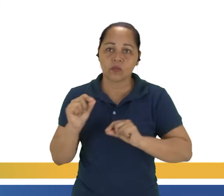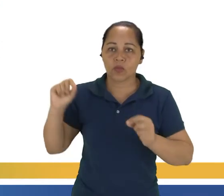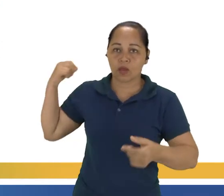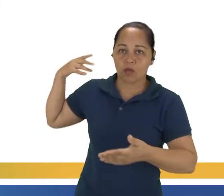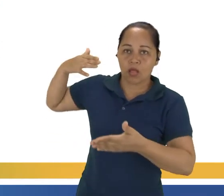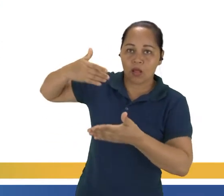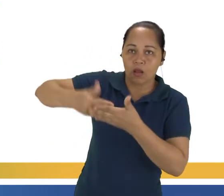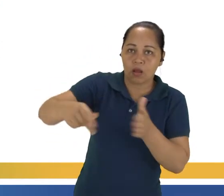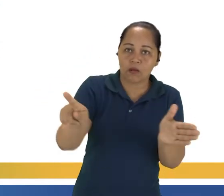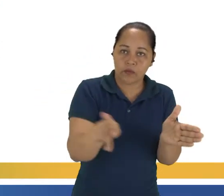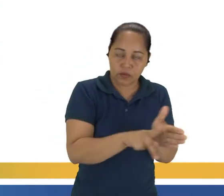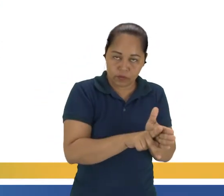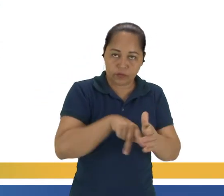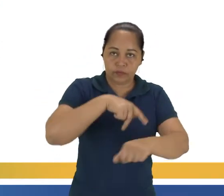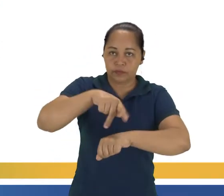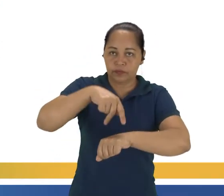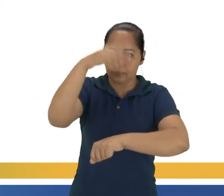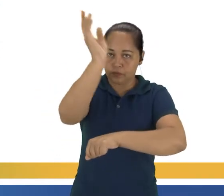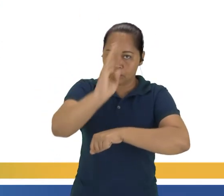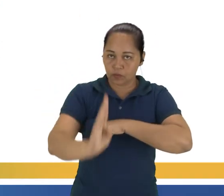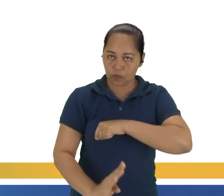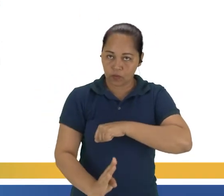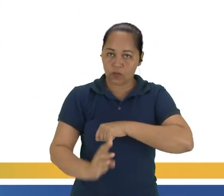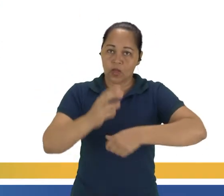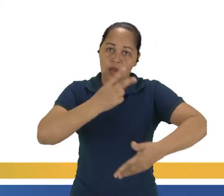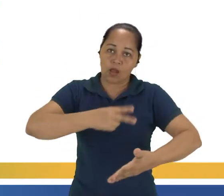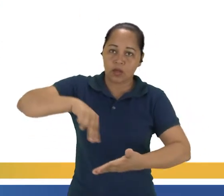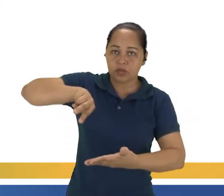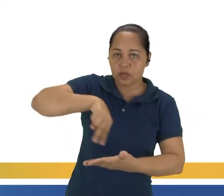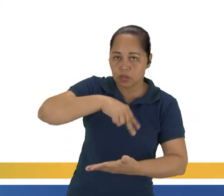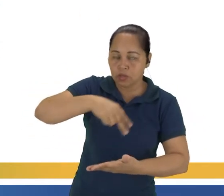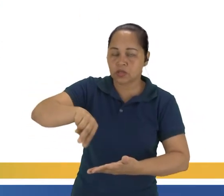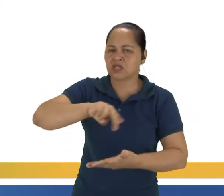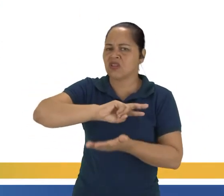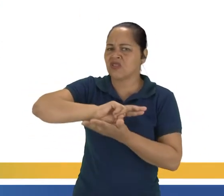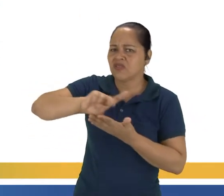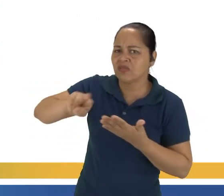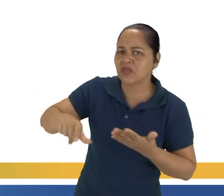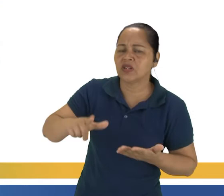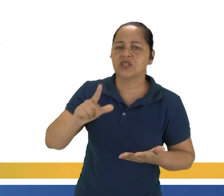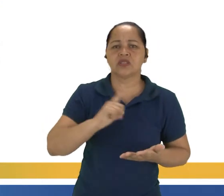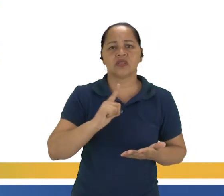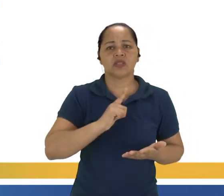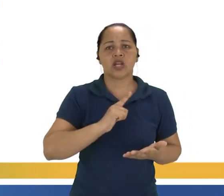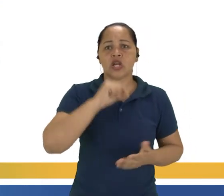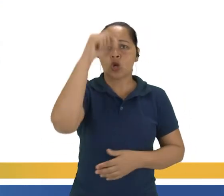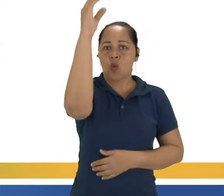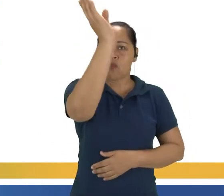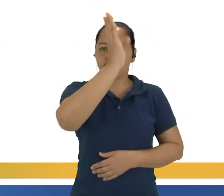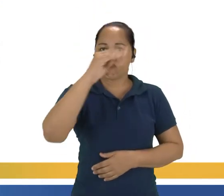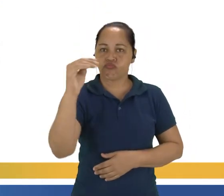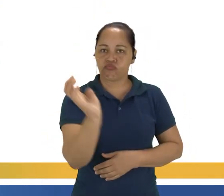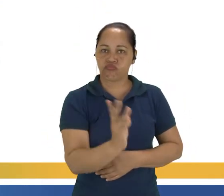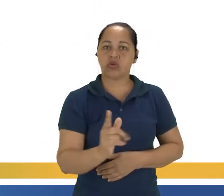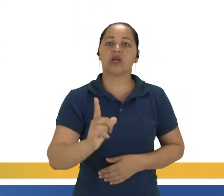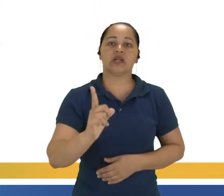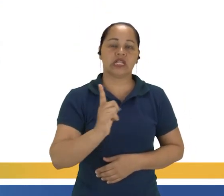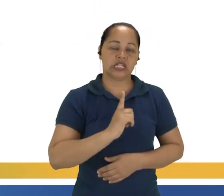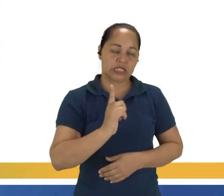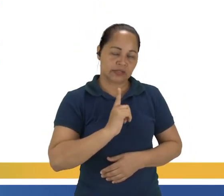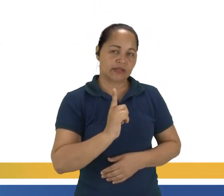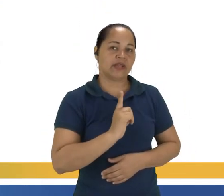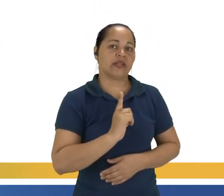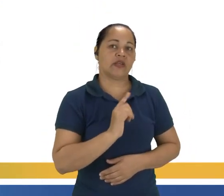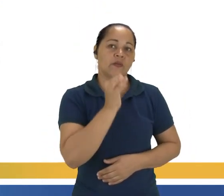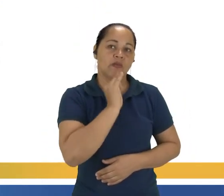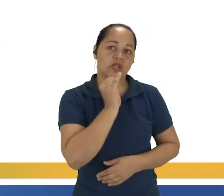do Brasil e até mesmo da humanidade. As danças, claro, né, em volta do Brasil nós gostamos muito das danças,